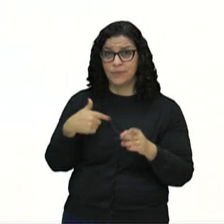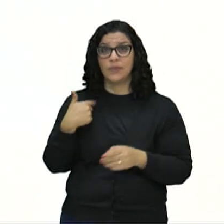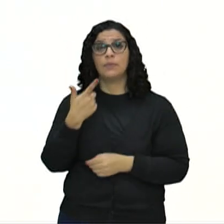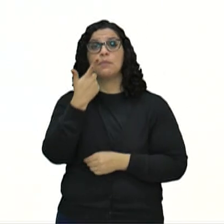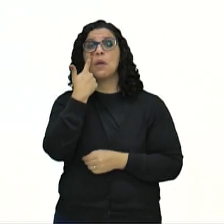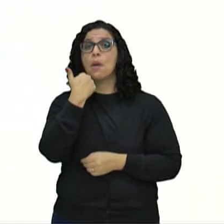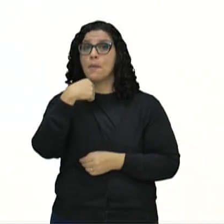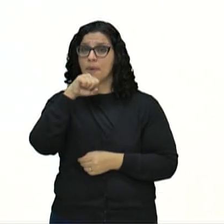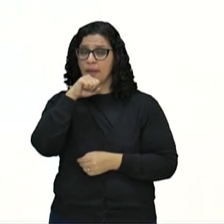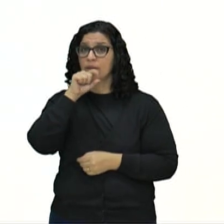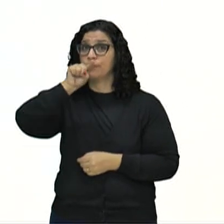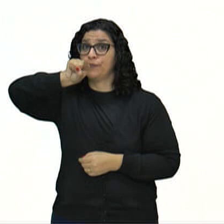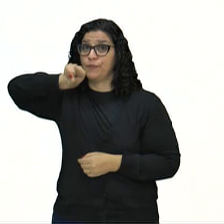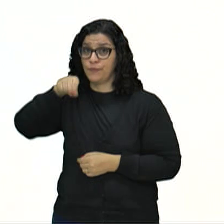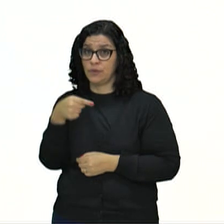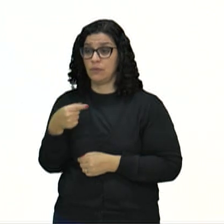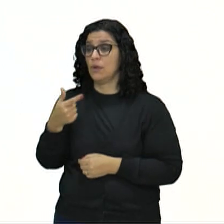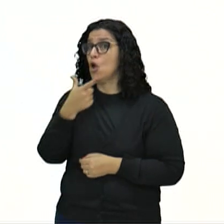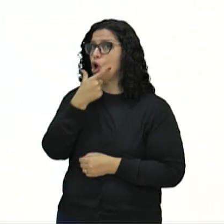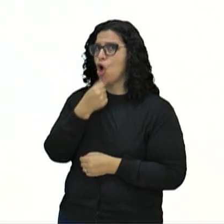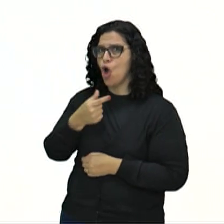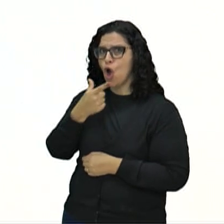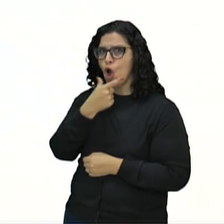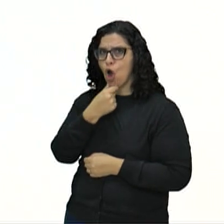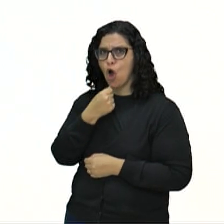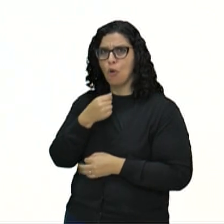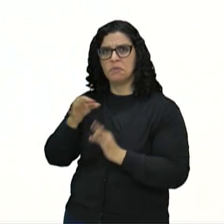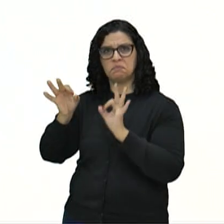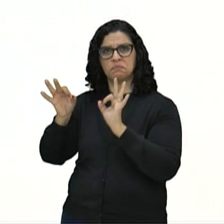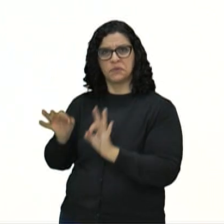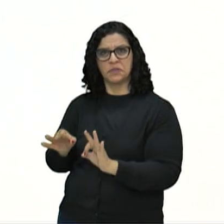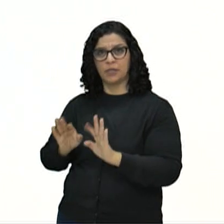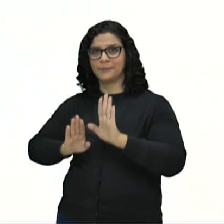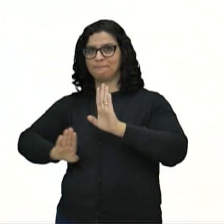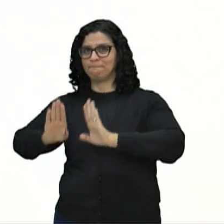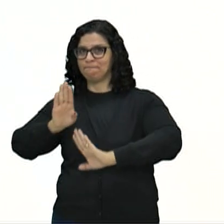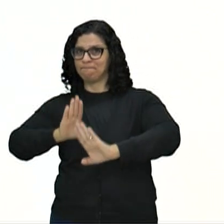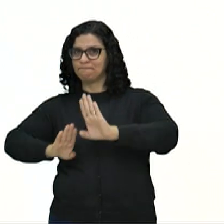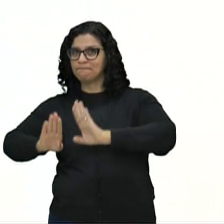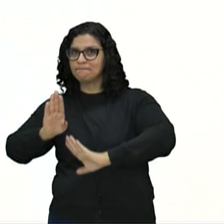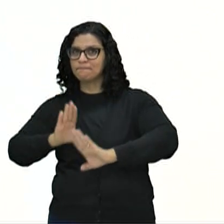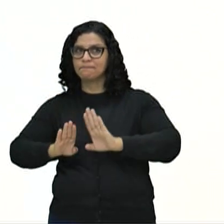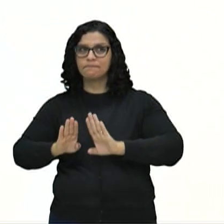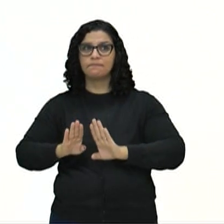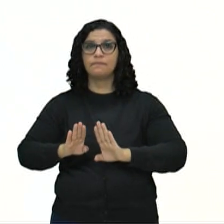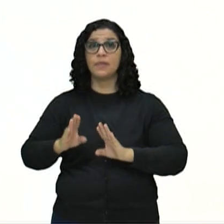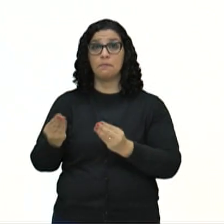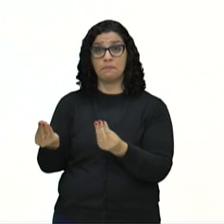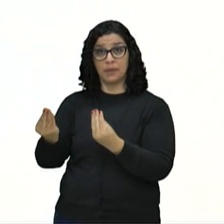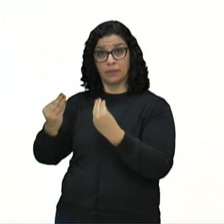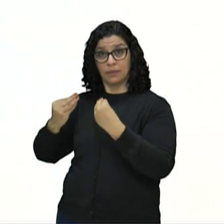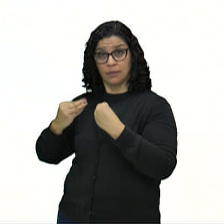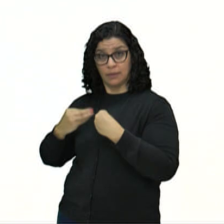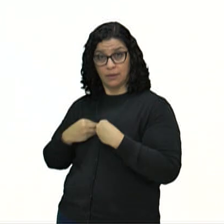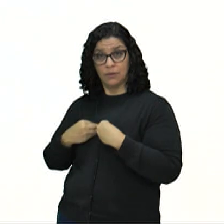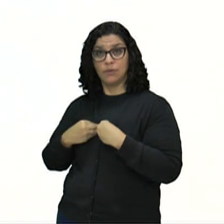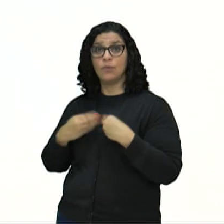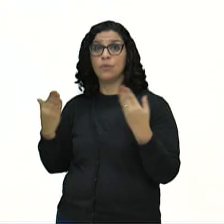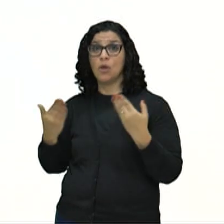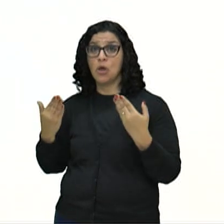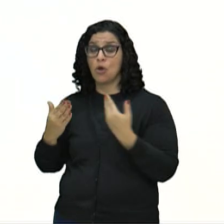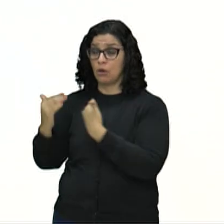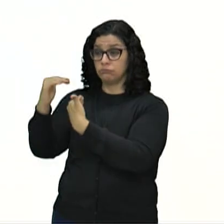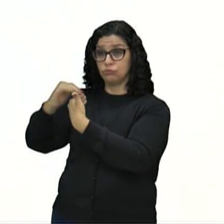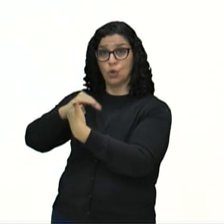pai, vírgula, homem circunspecto e prudente, deu a mim